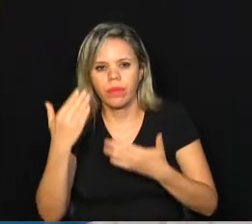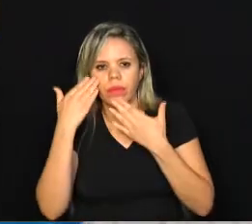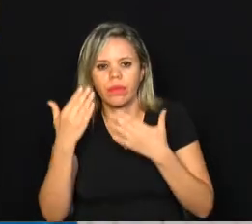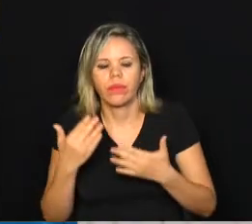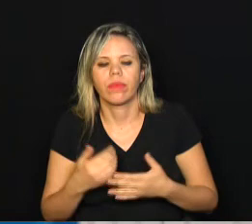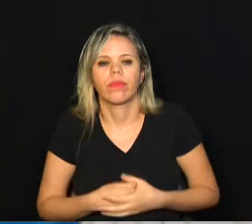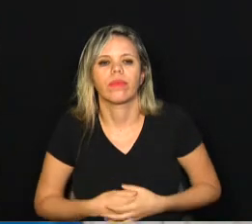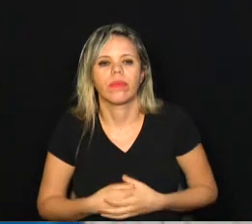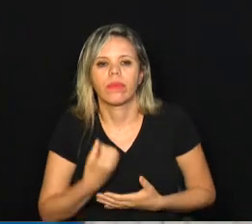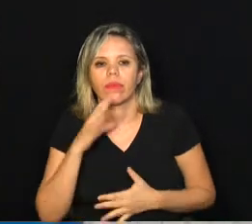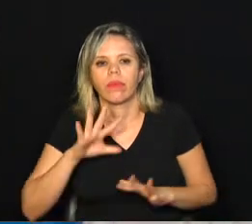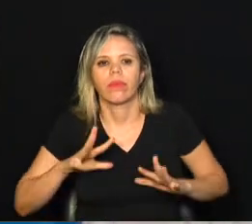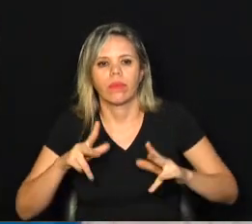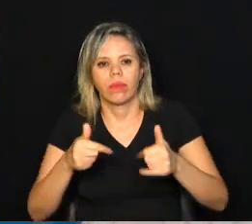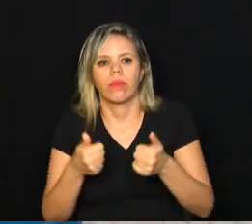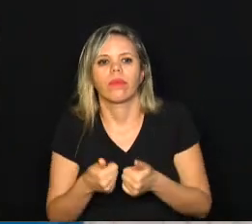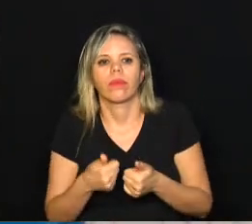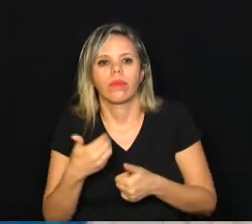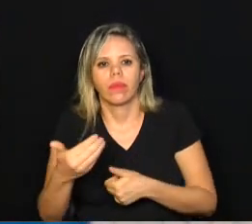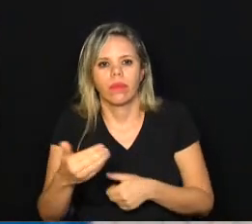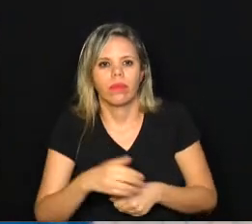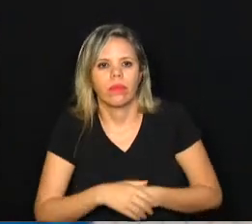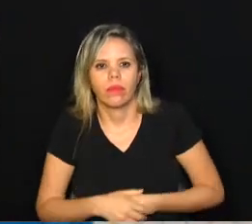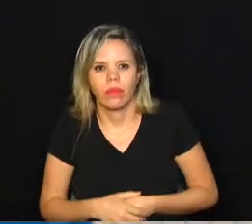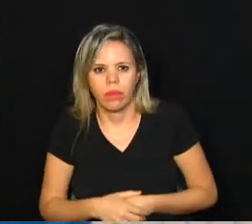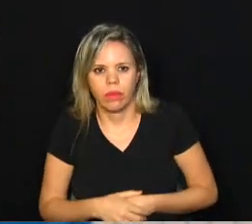Afonso. Então, boa tarde a todos e até a próxima.